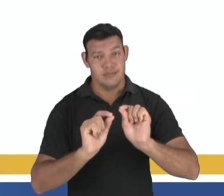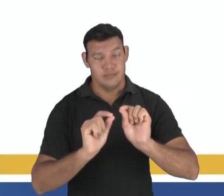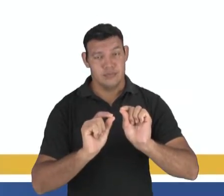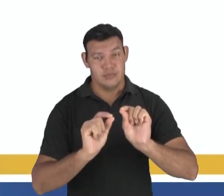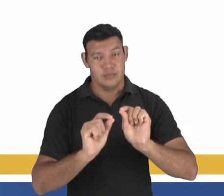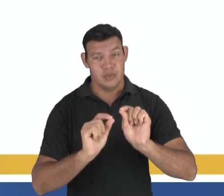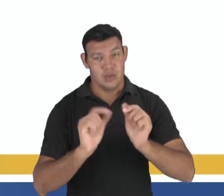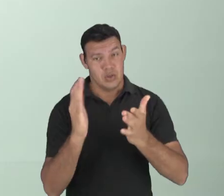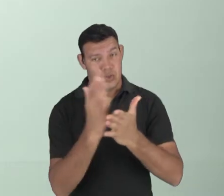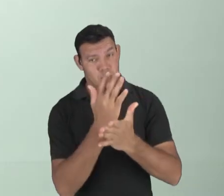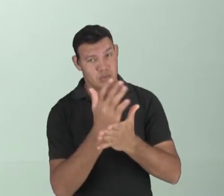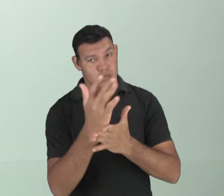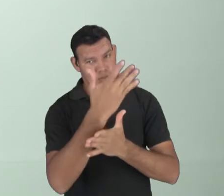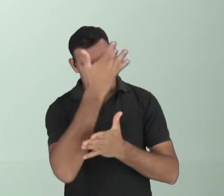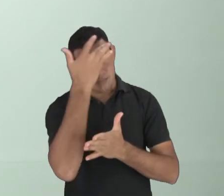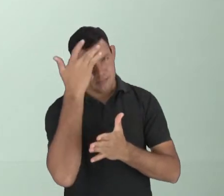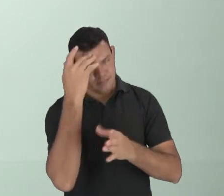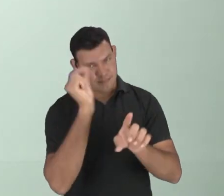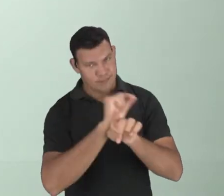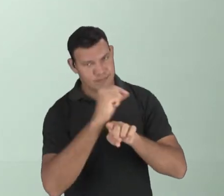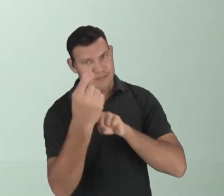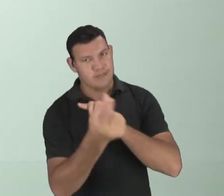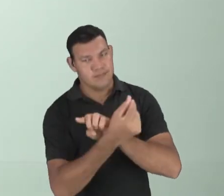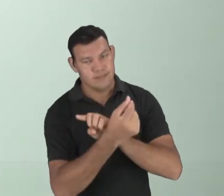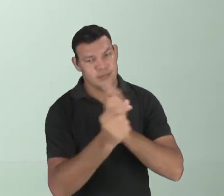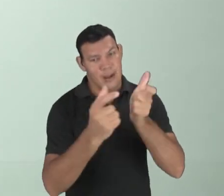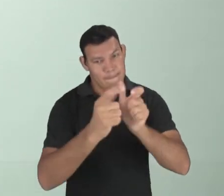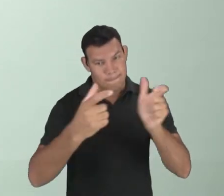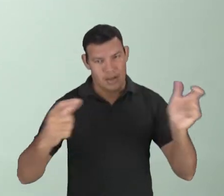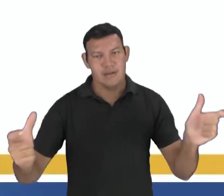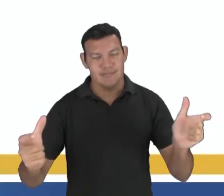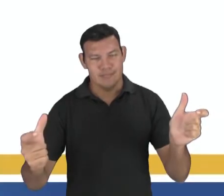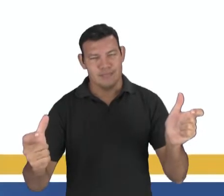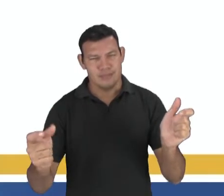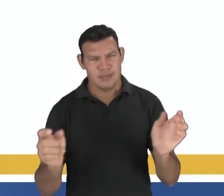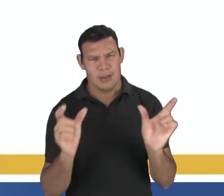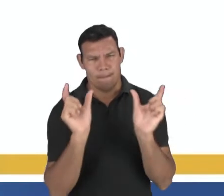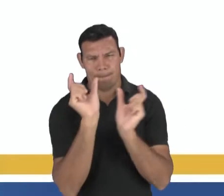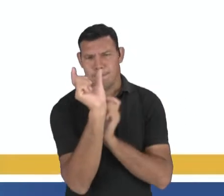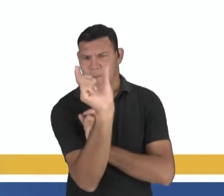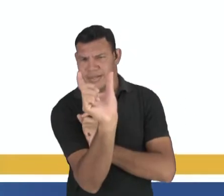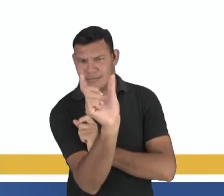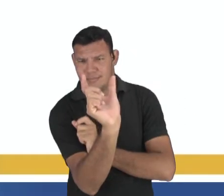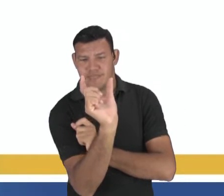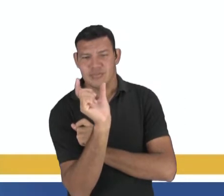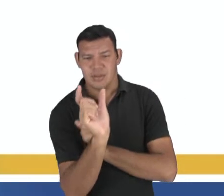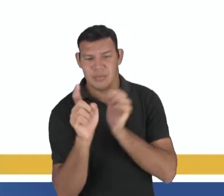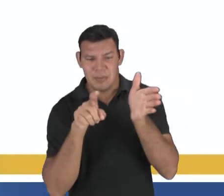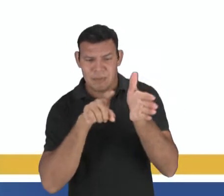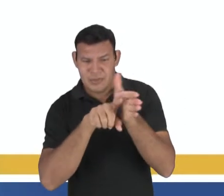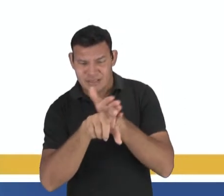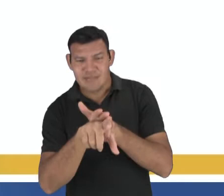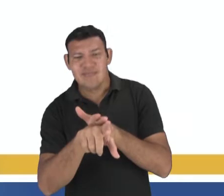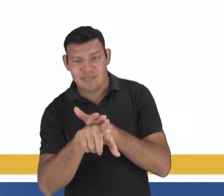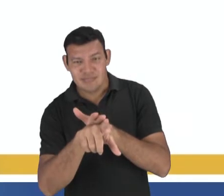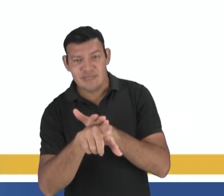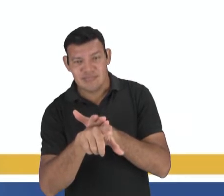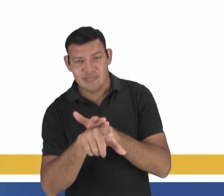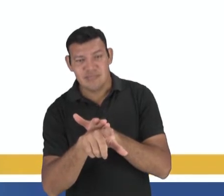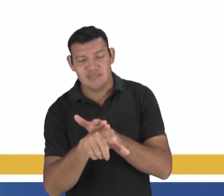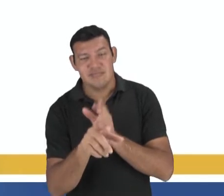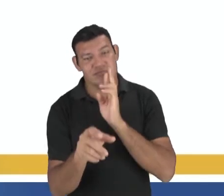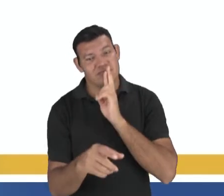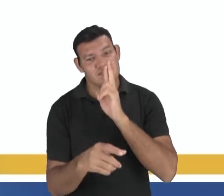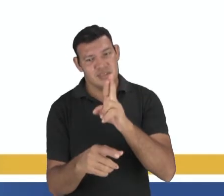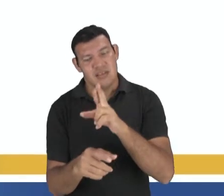dizer, essa parcela da sociedade que é bem grande, em pequenos trechos ou apenas responder o que se pede quando